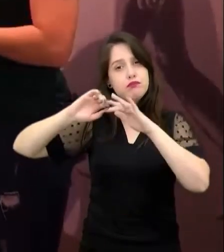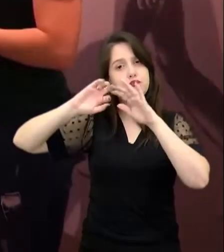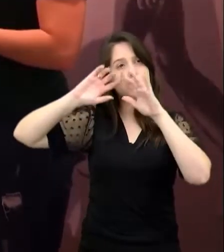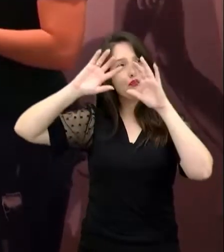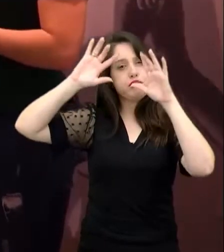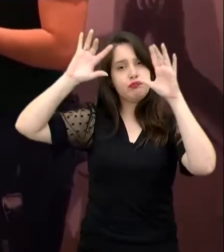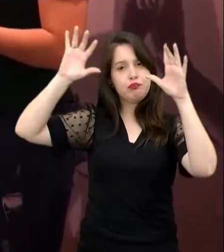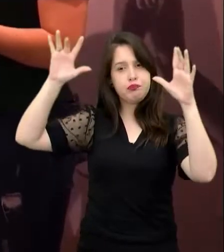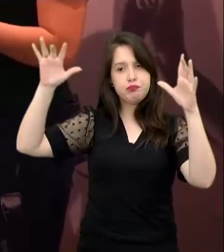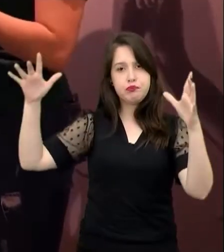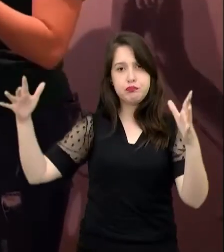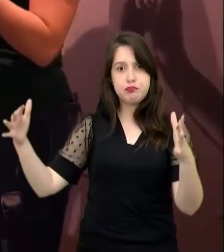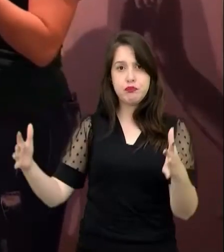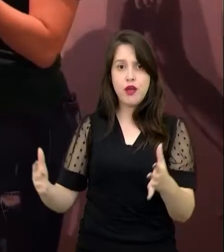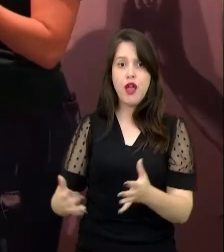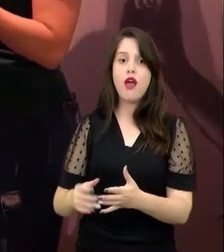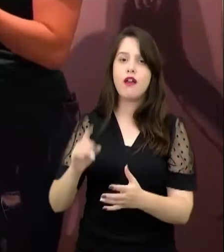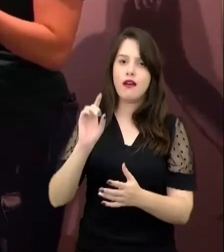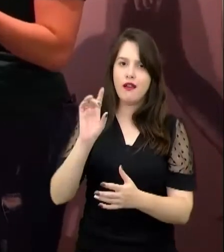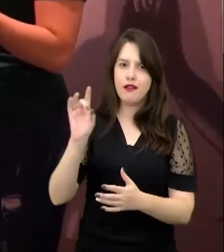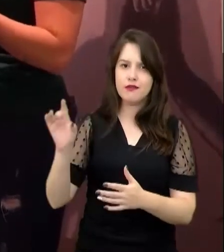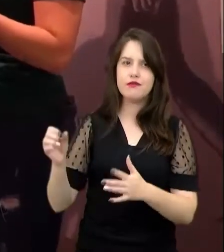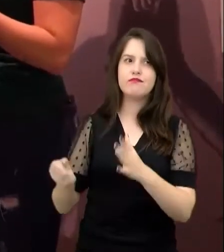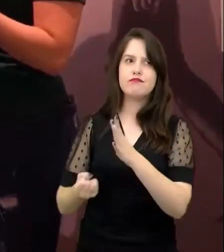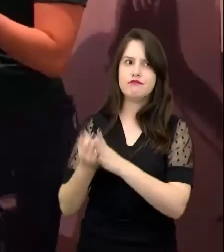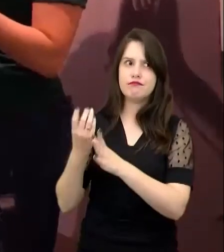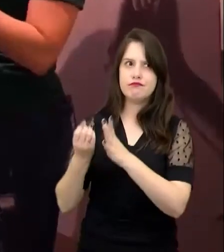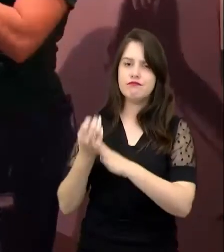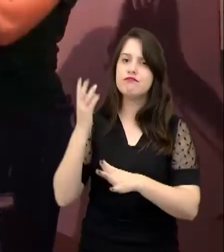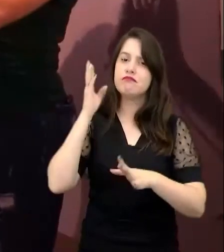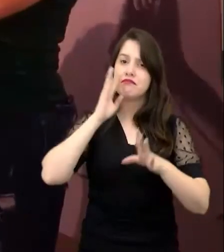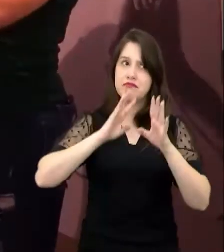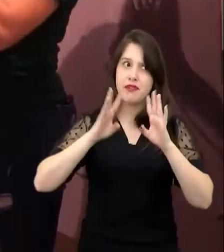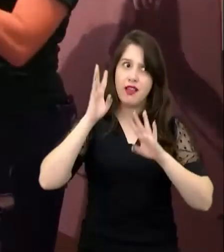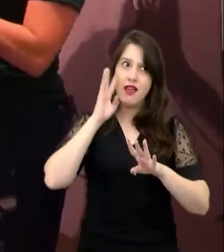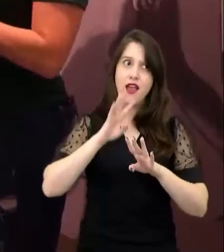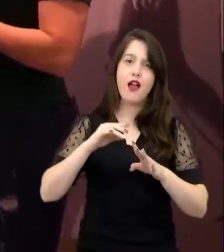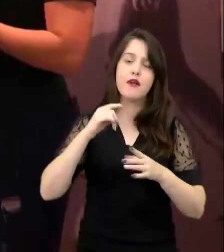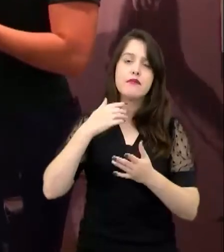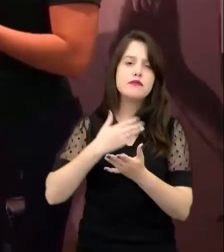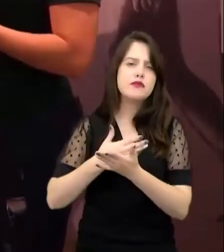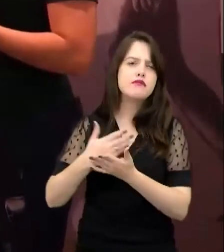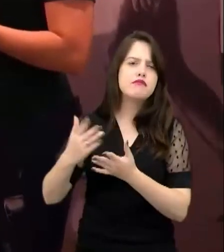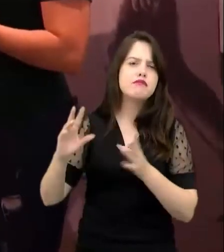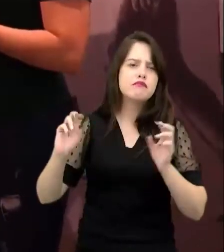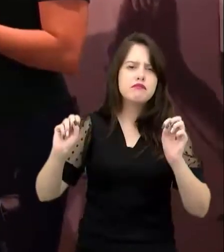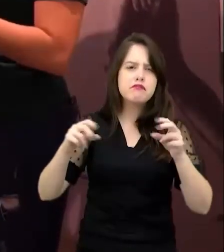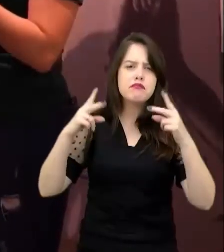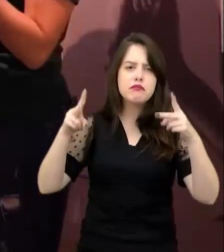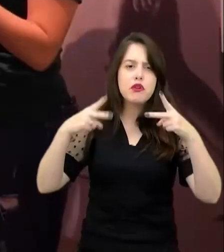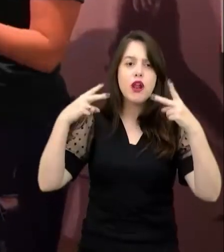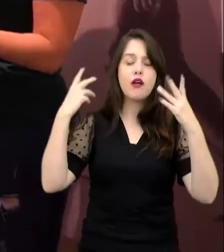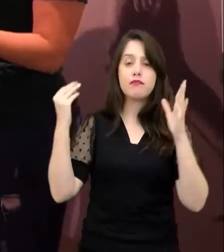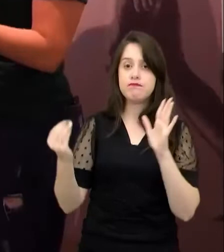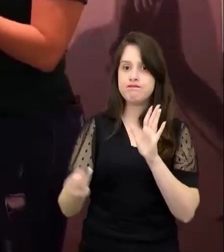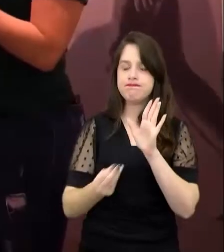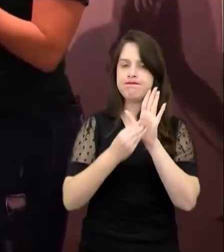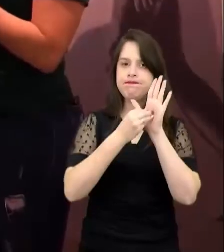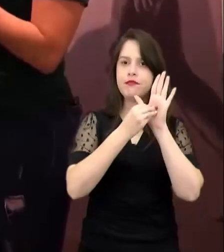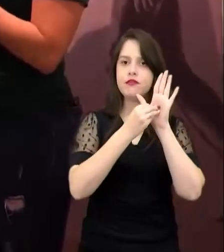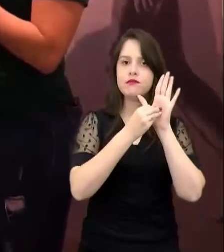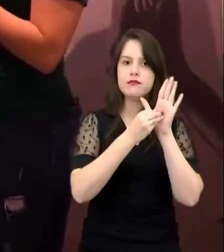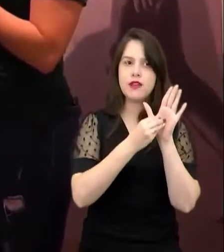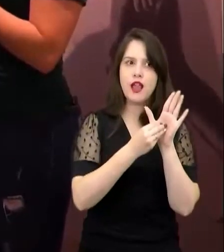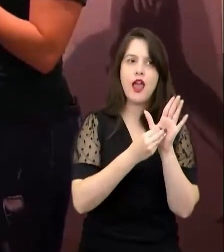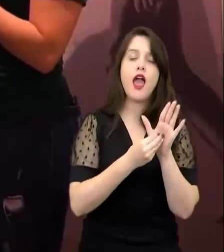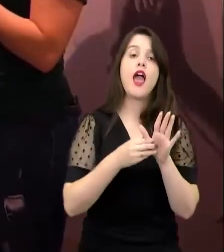também foram saindo. E é muito bacana que a gente começou a explorar outros pontos, né, outros continentes que